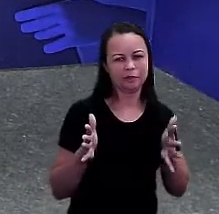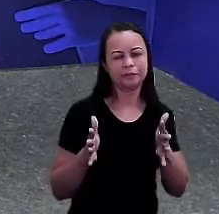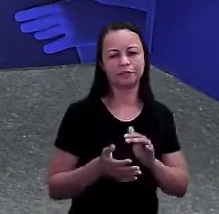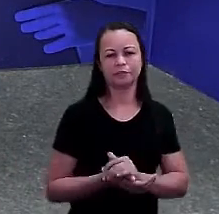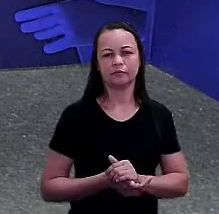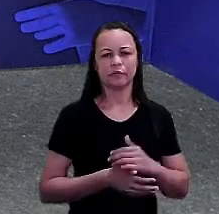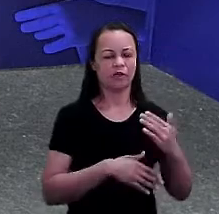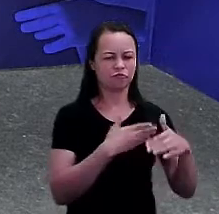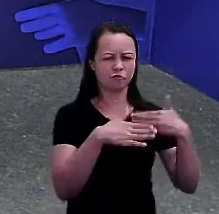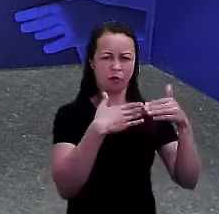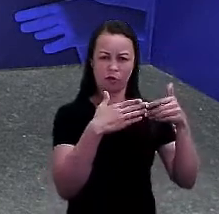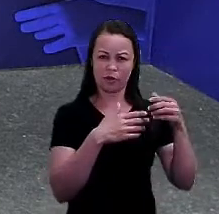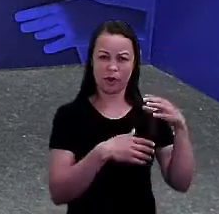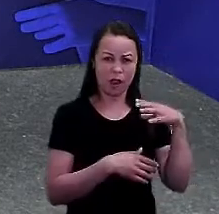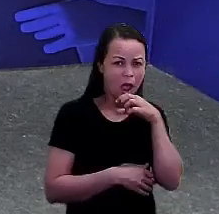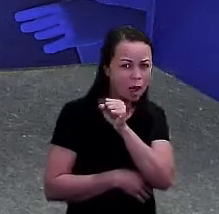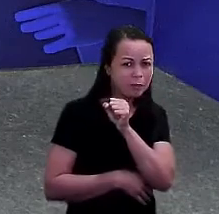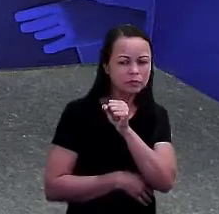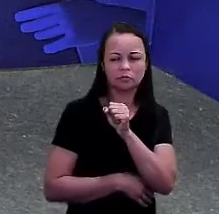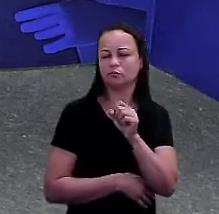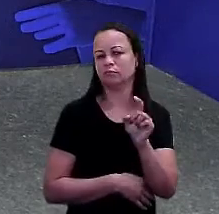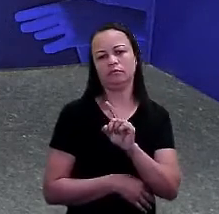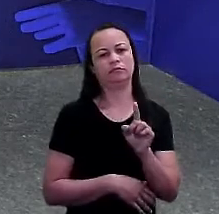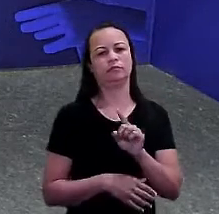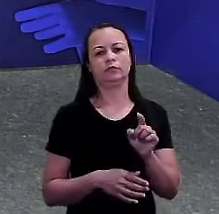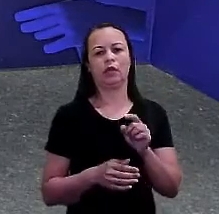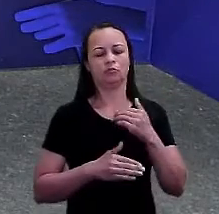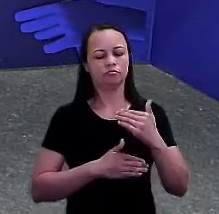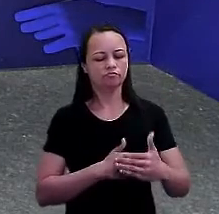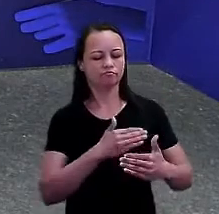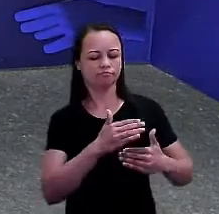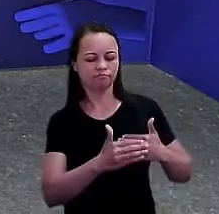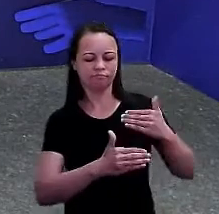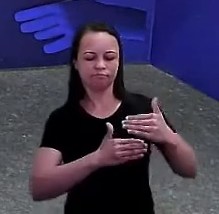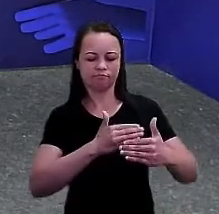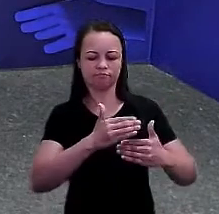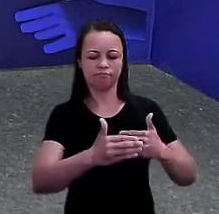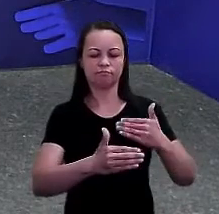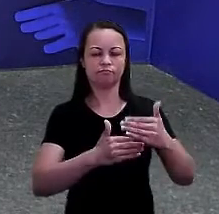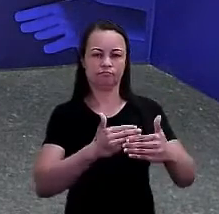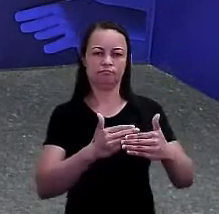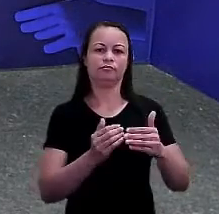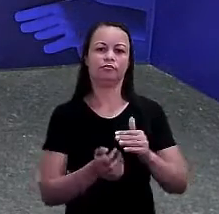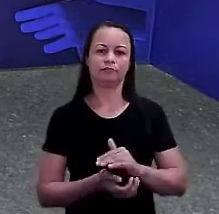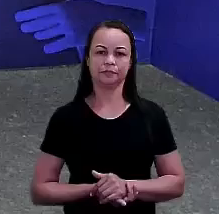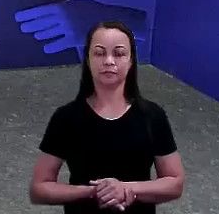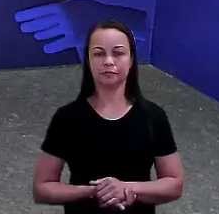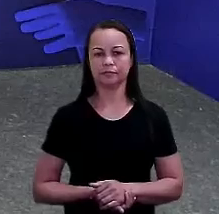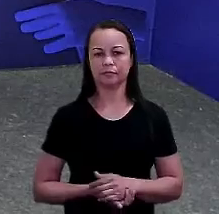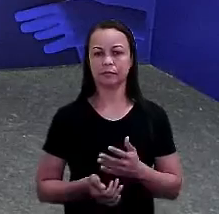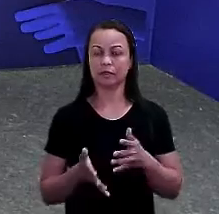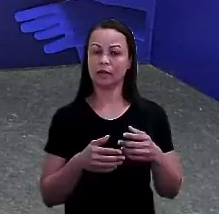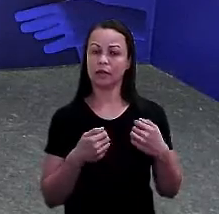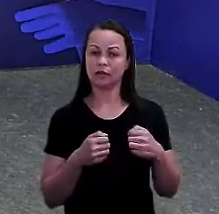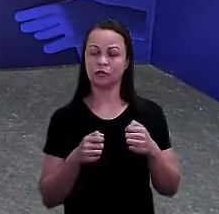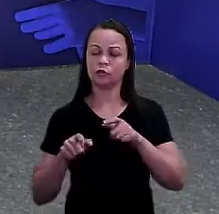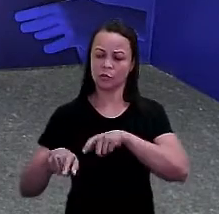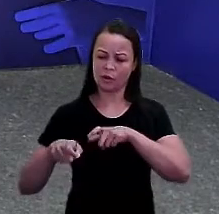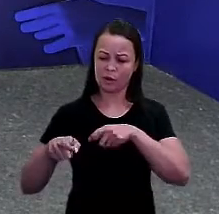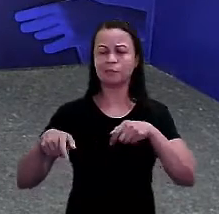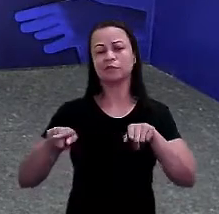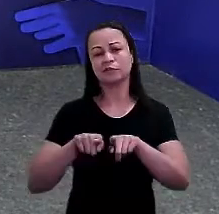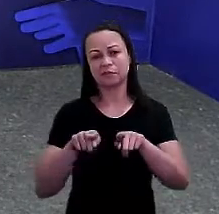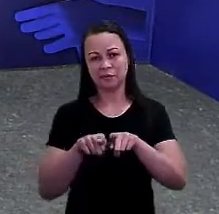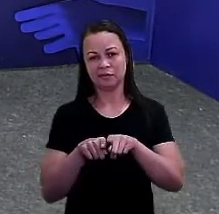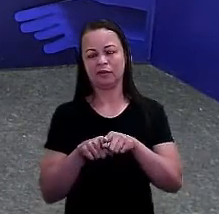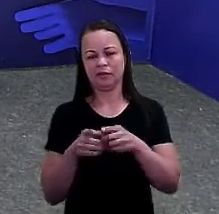é, ó, no instalar de dedo, as coisas passam, não. Leva-se tempo, é um processo. Tanto isso, tanto no campo, não foi? Tenho